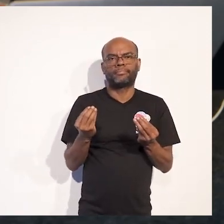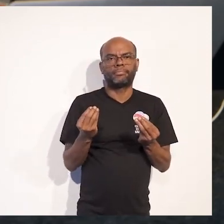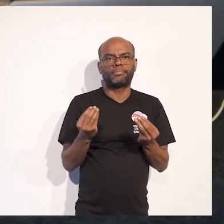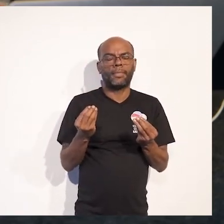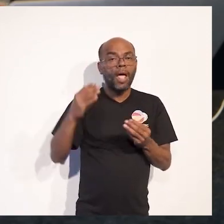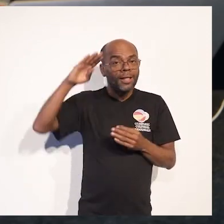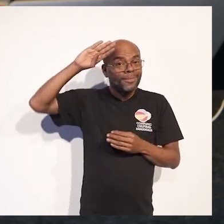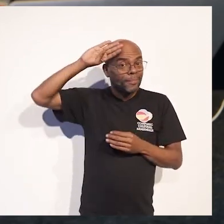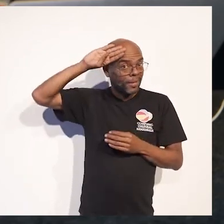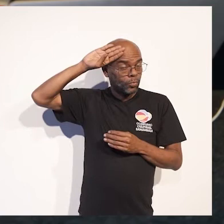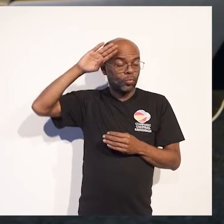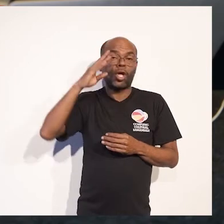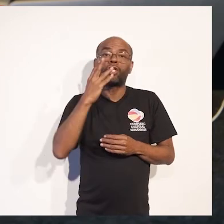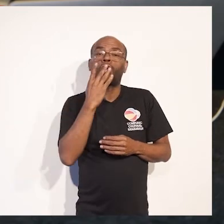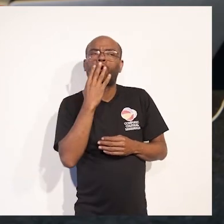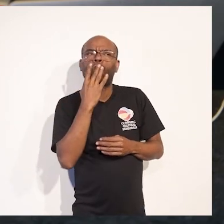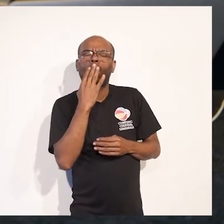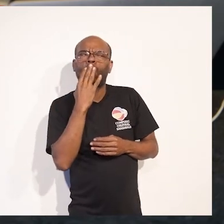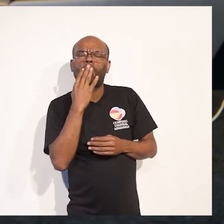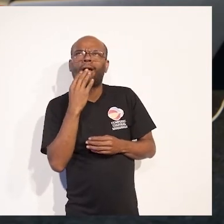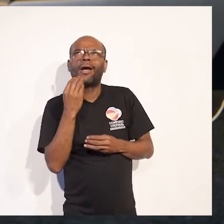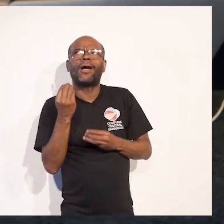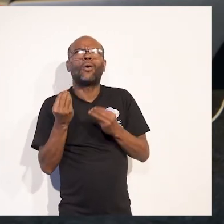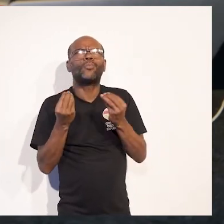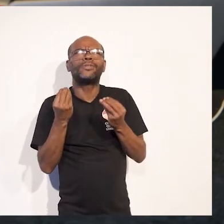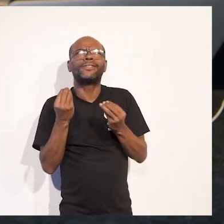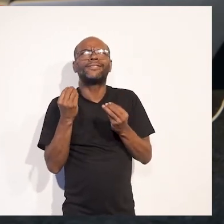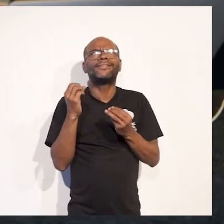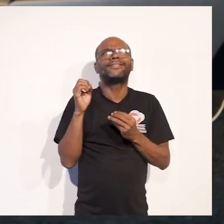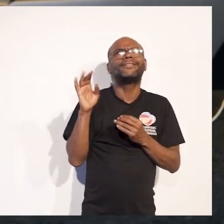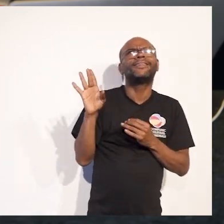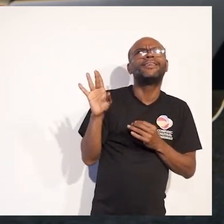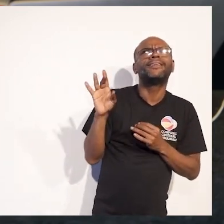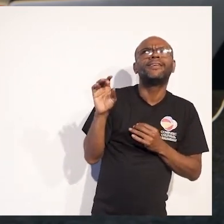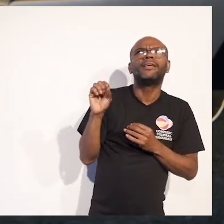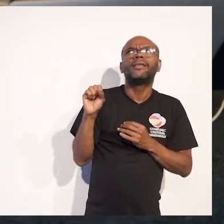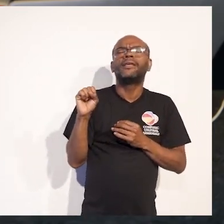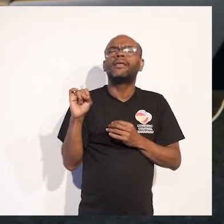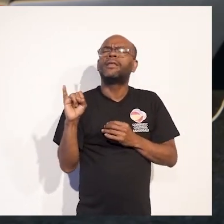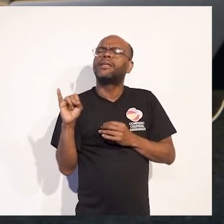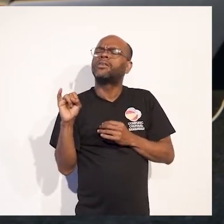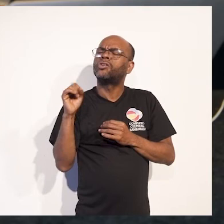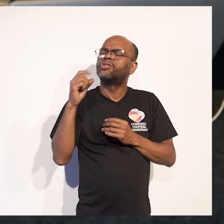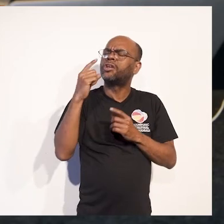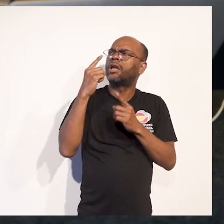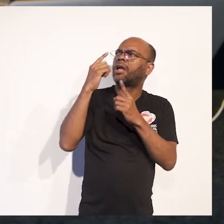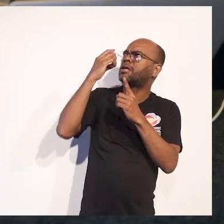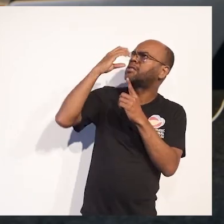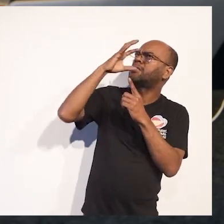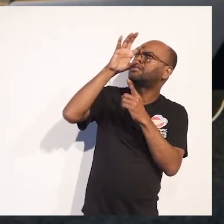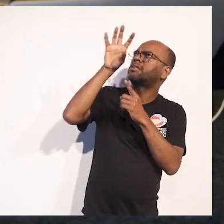A temperatura de cor é como se a gente acompanhasse o sol